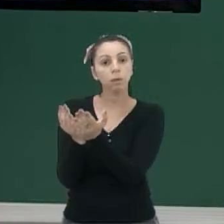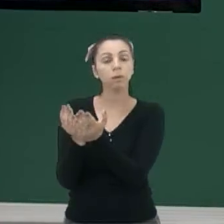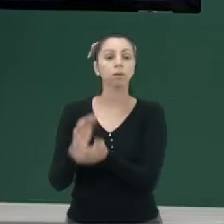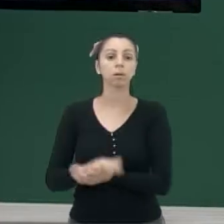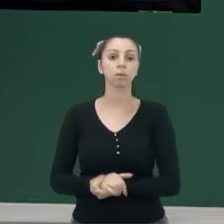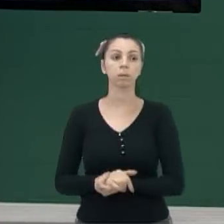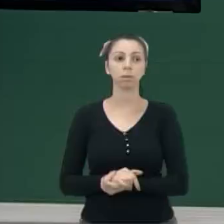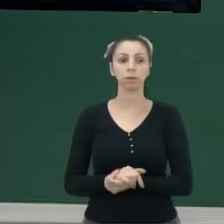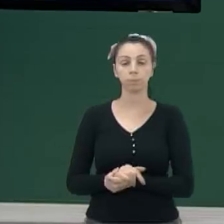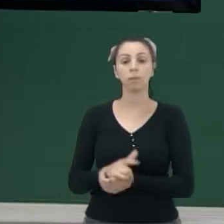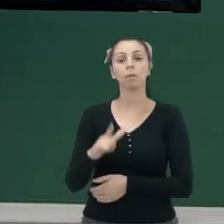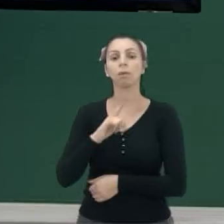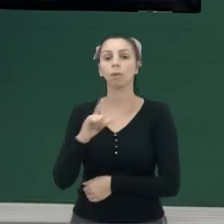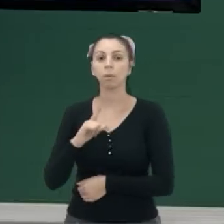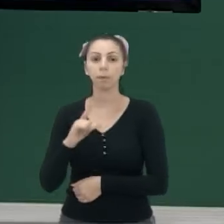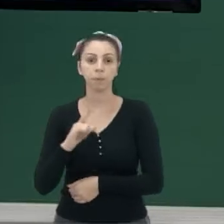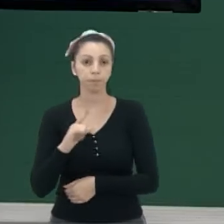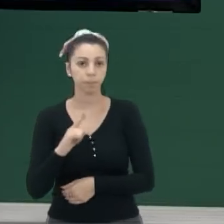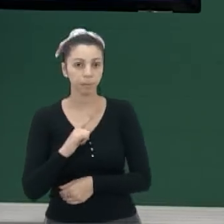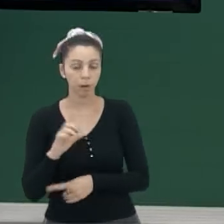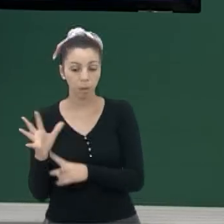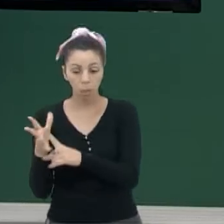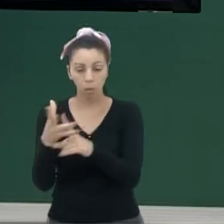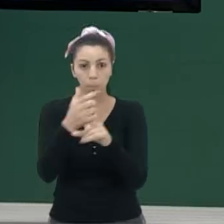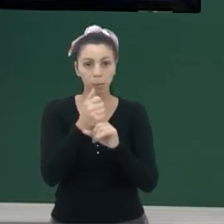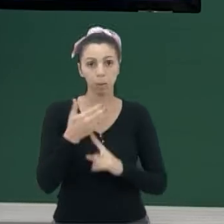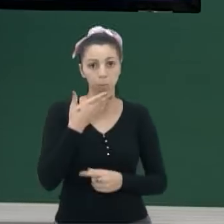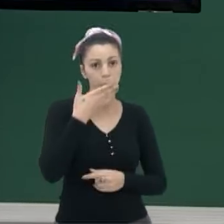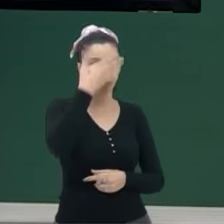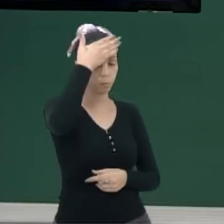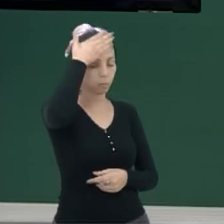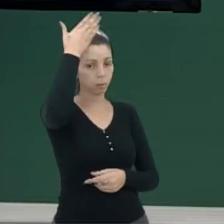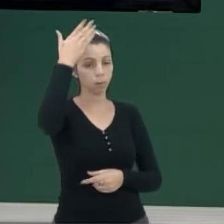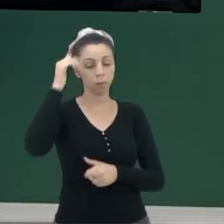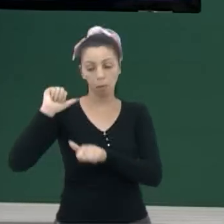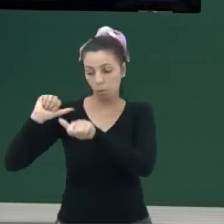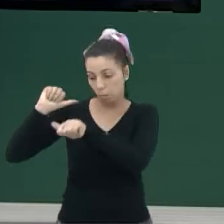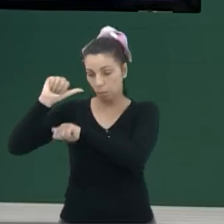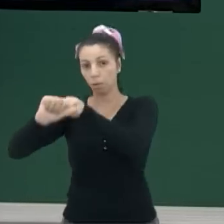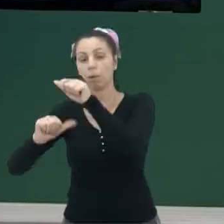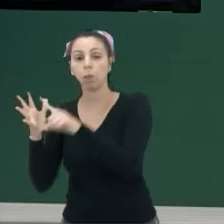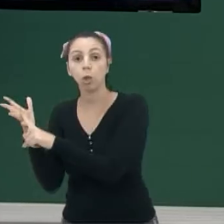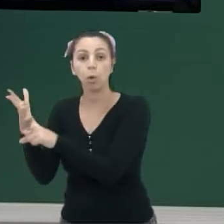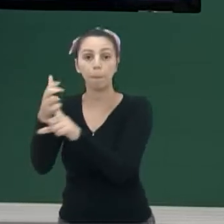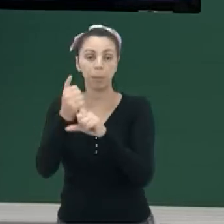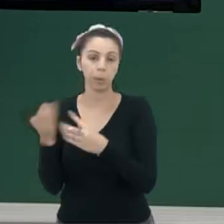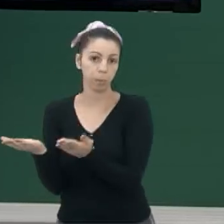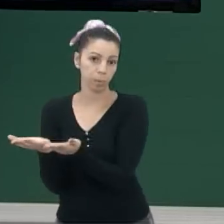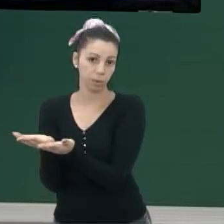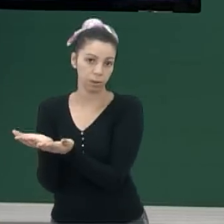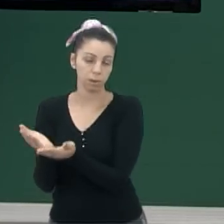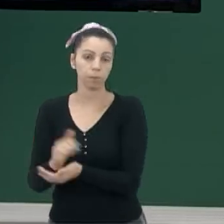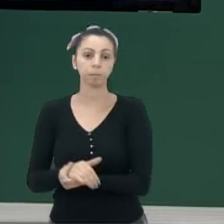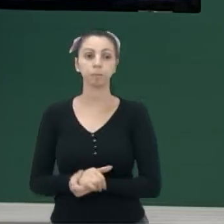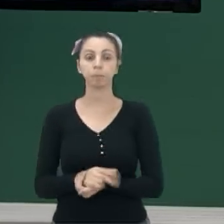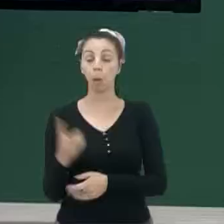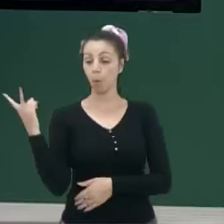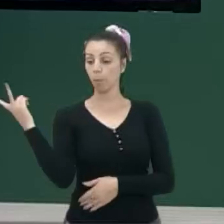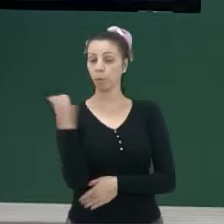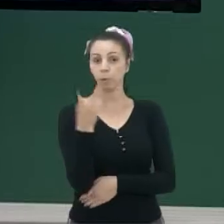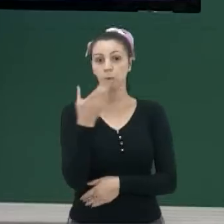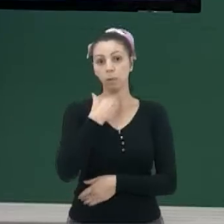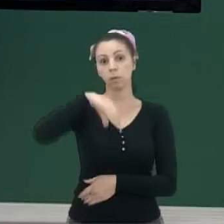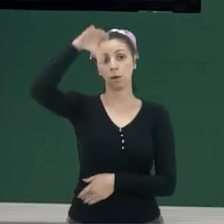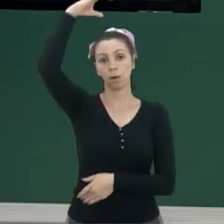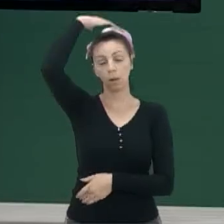que era Granada, que ainda estava sob domínio muçulmano, e transforma em domínio cristão. Então, os dois reis